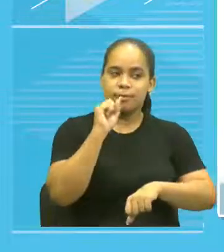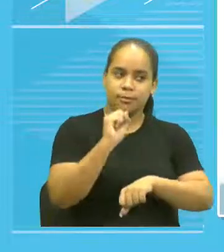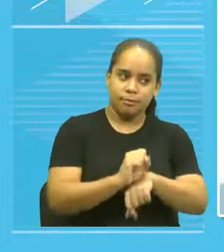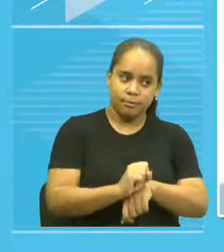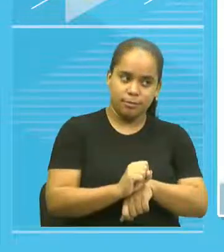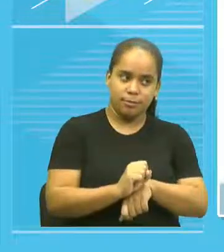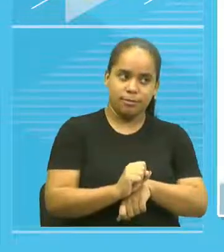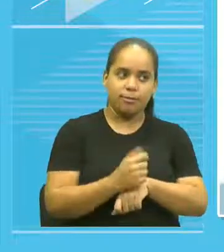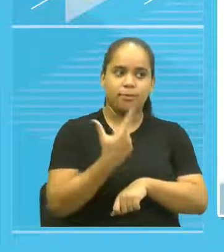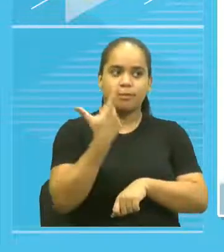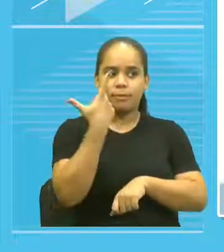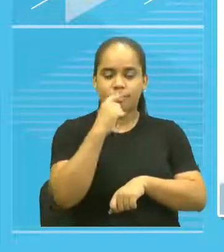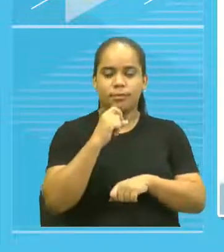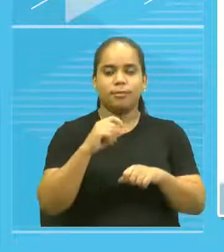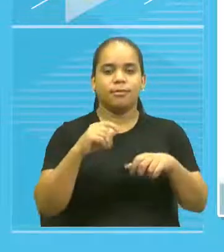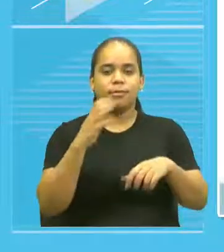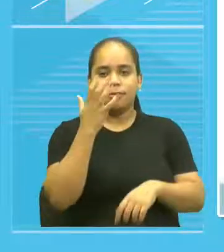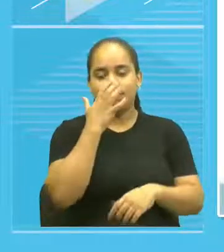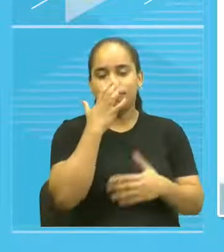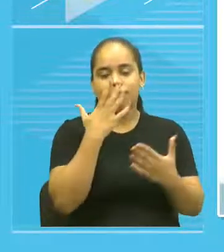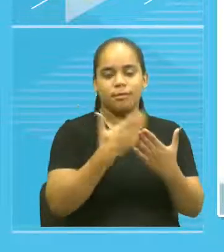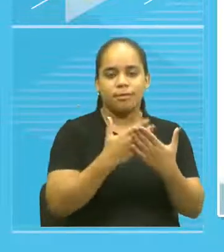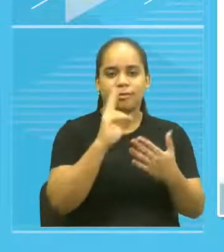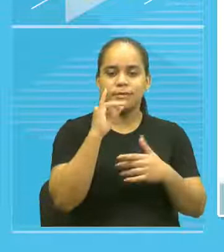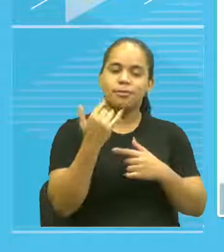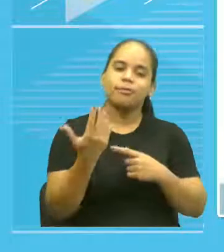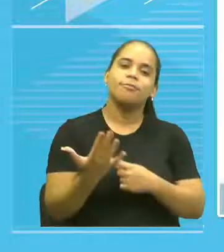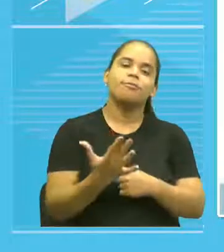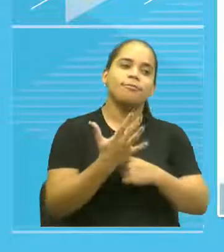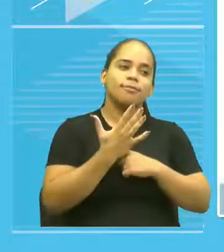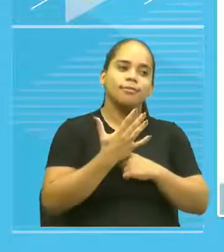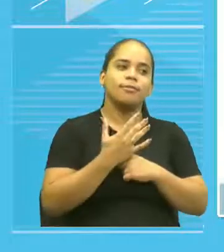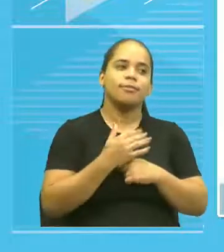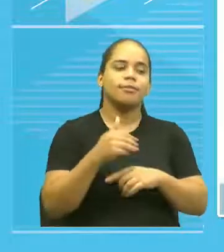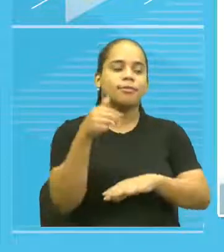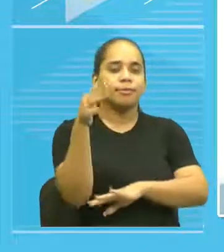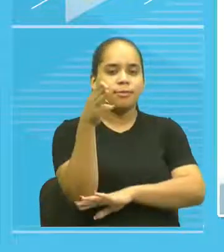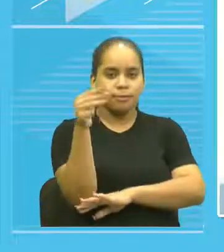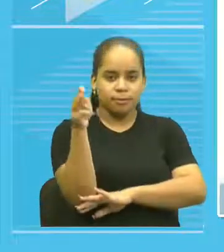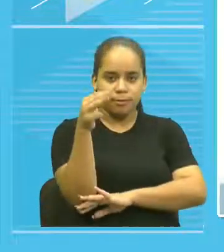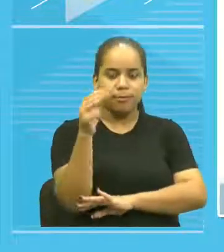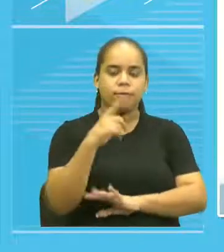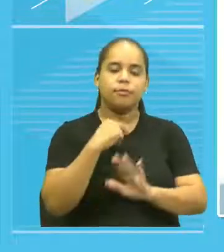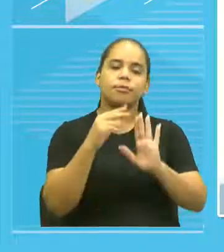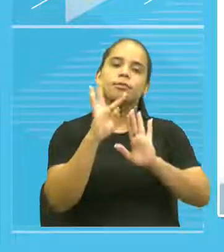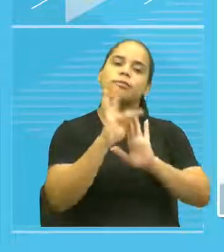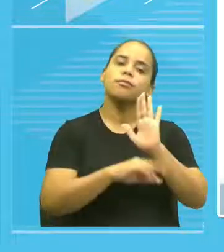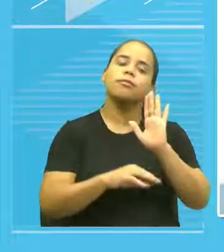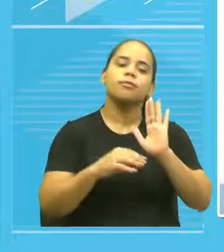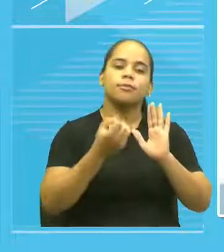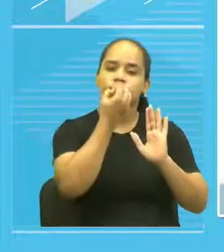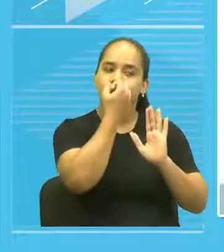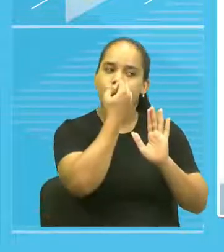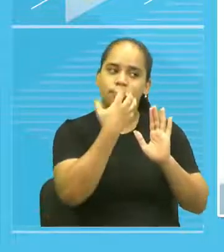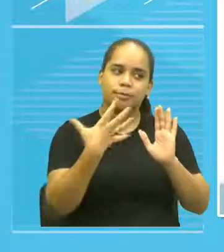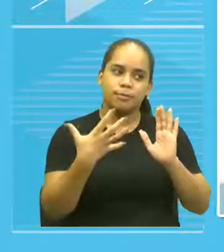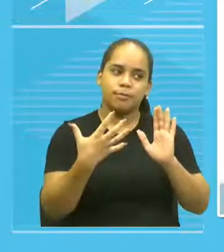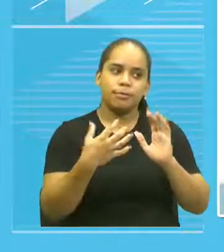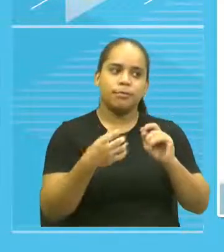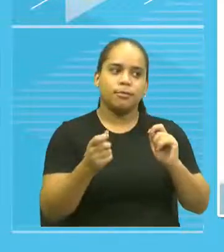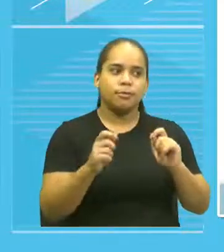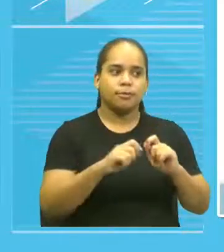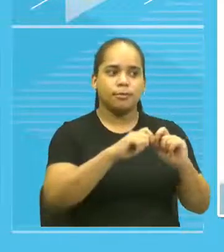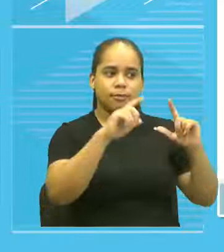Então quem tá aqui no estúdio é que vai me ajudar Manuel Bandeira ele tem um texto muito massa joia para você